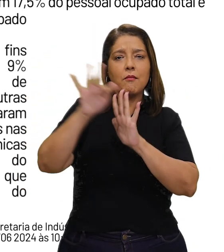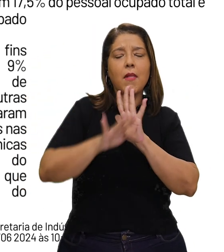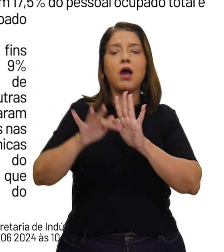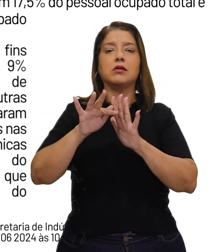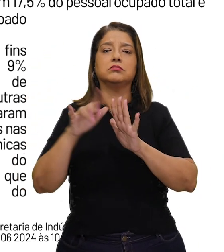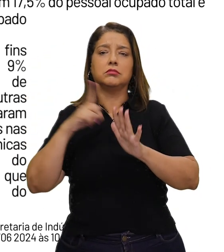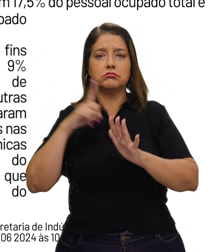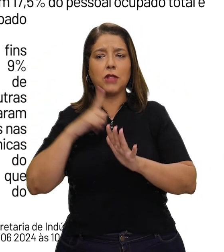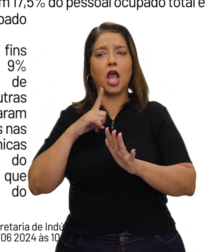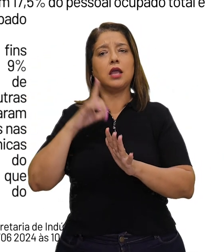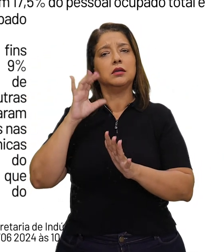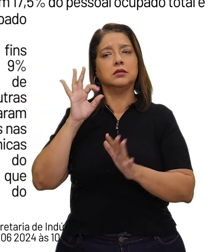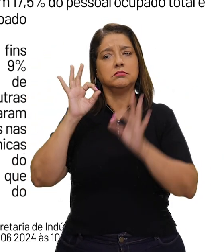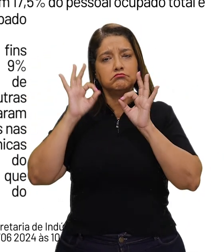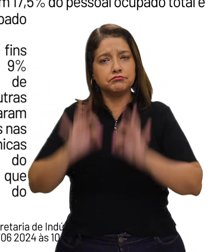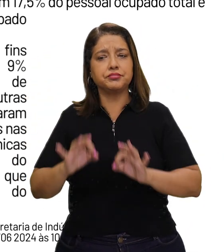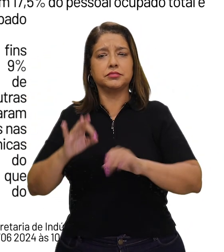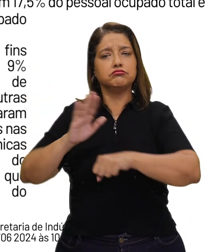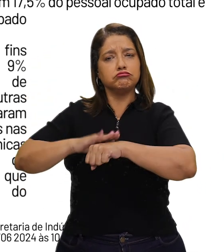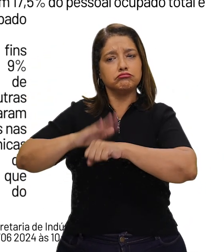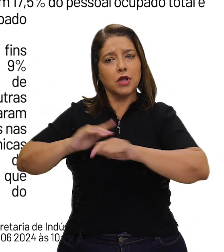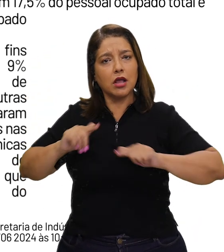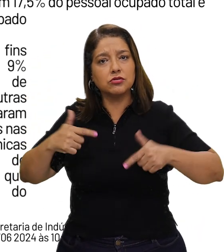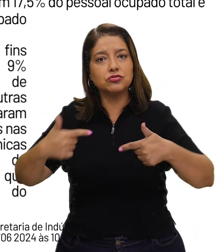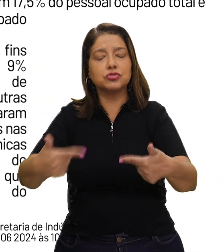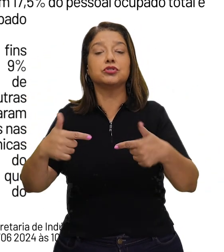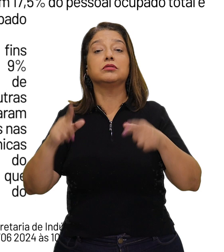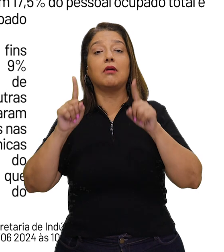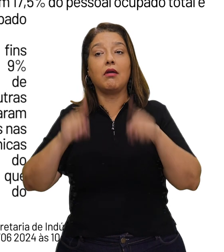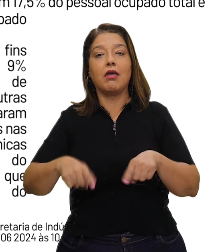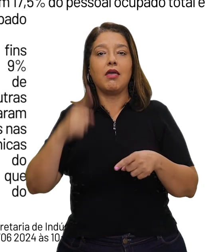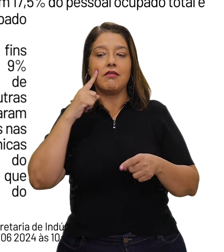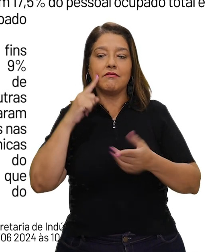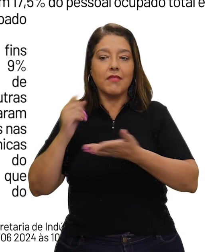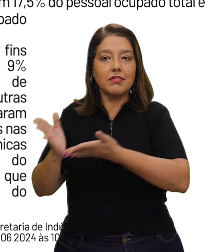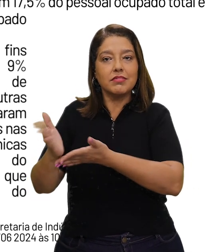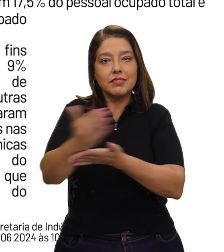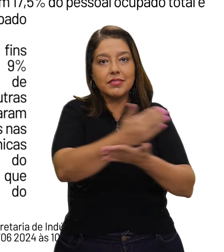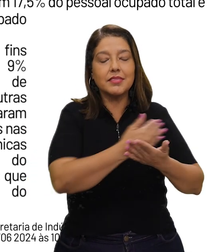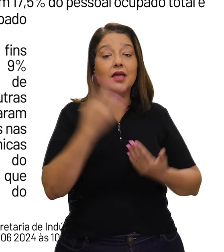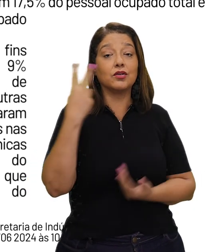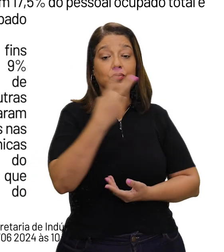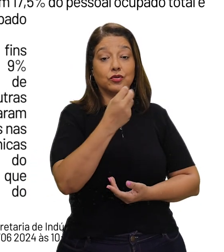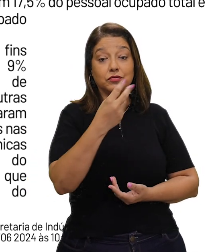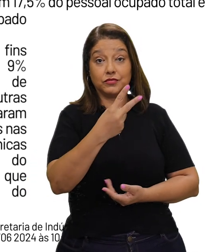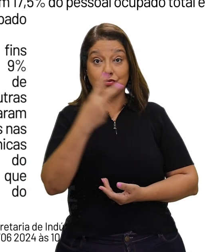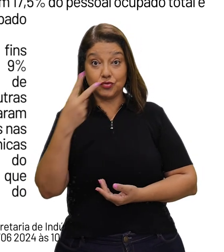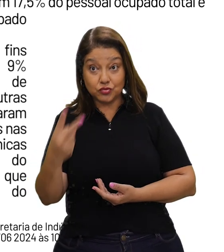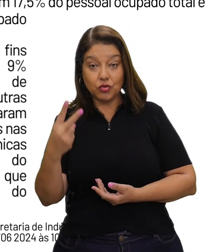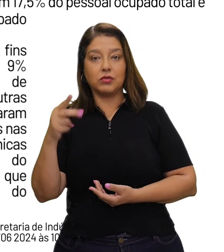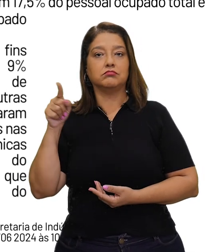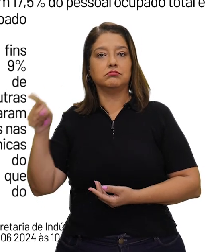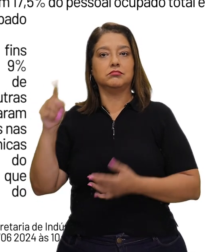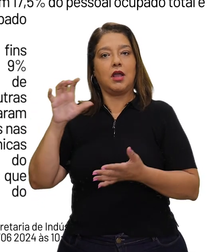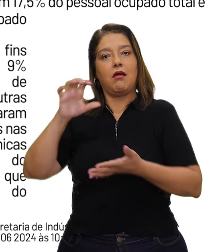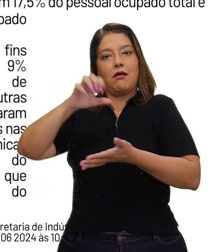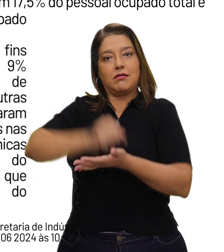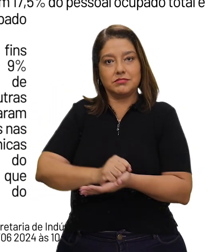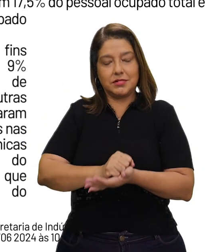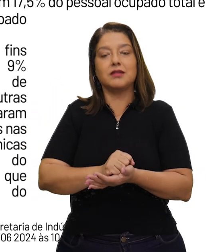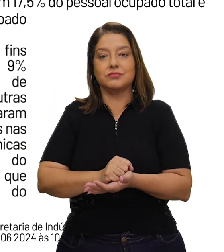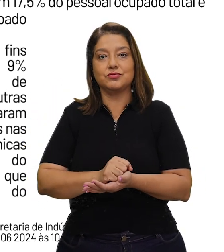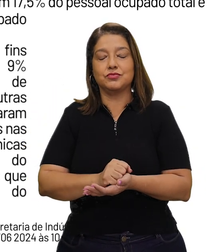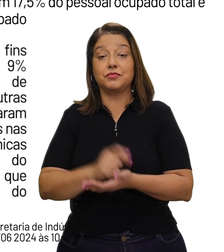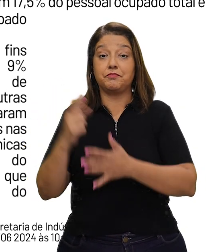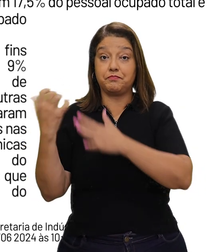conforme dados de 2022 do Cadastro Central de Empresas, sempre, divulgados na